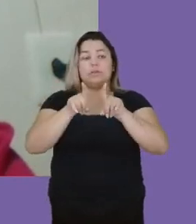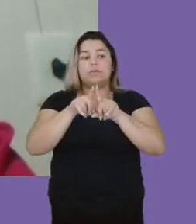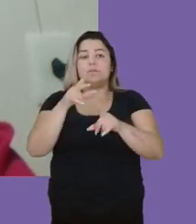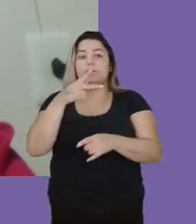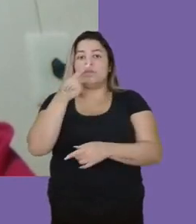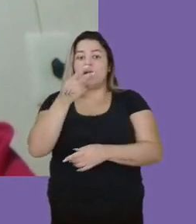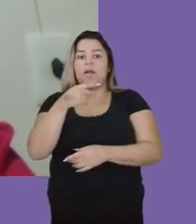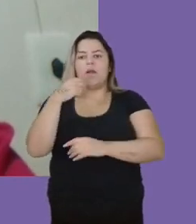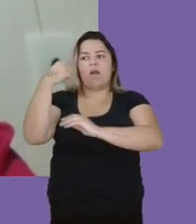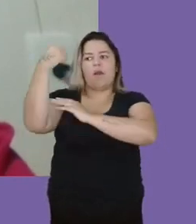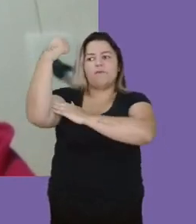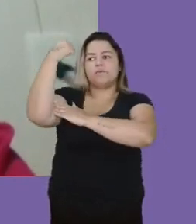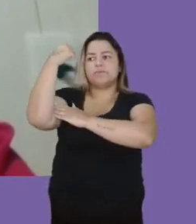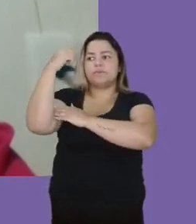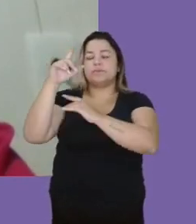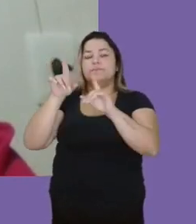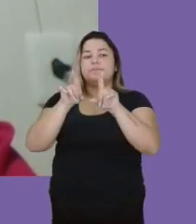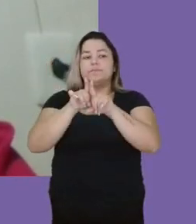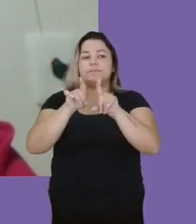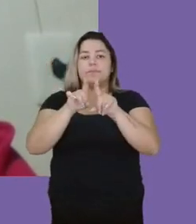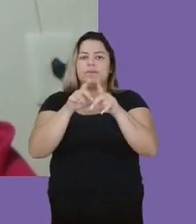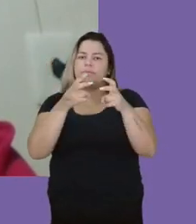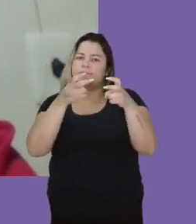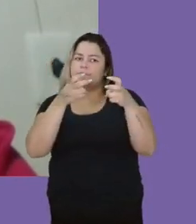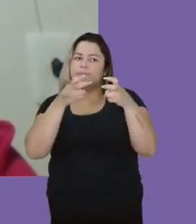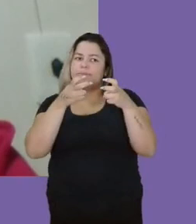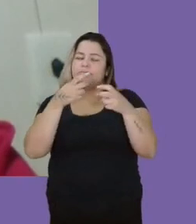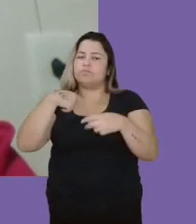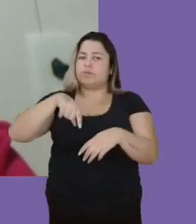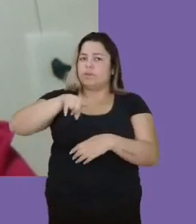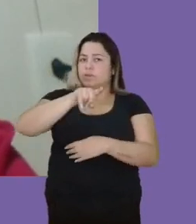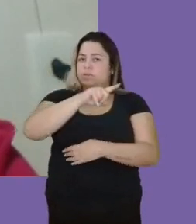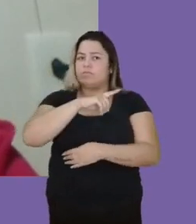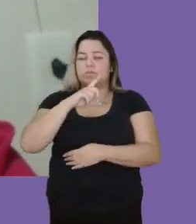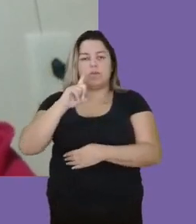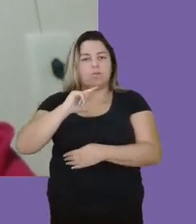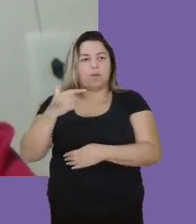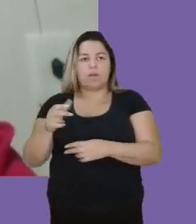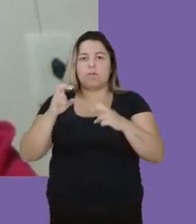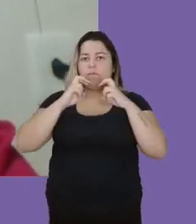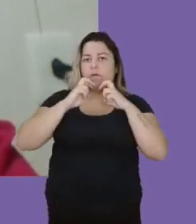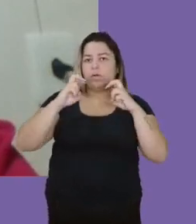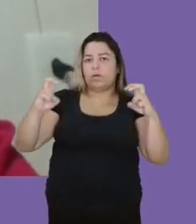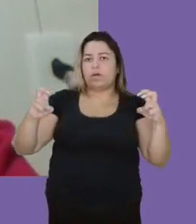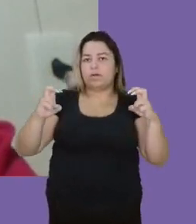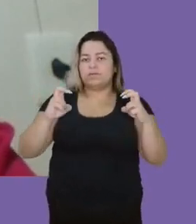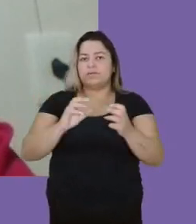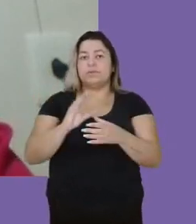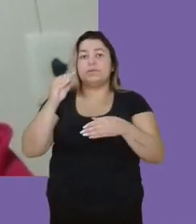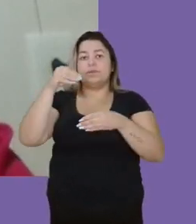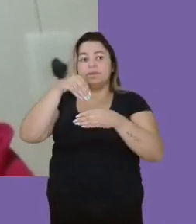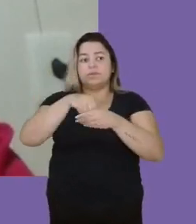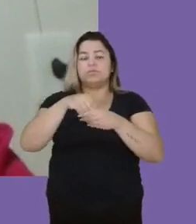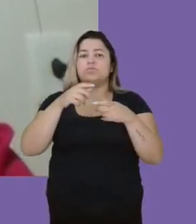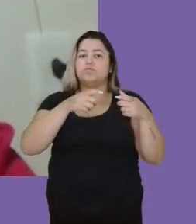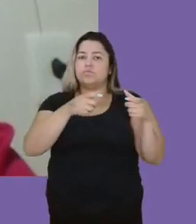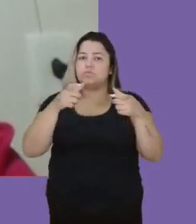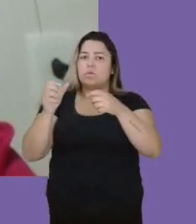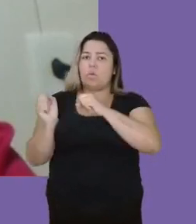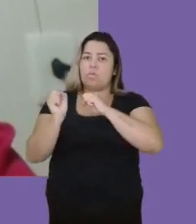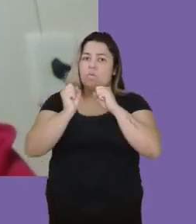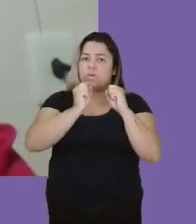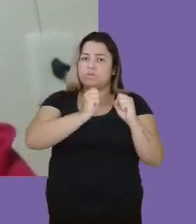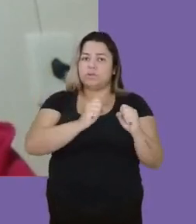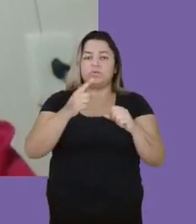digo feministas, né, percebemos que se a gente não tiver voz, não tiver vez, se a gente não tiver dentro dos espaços de poder e decisão,